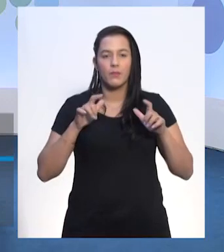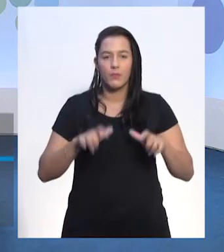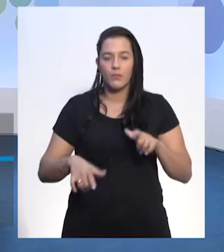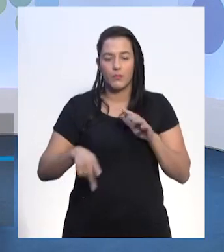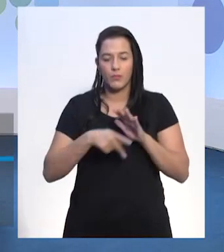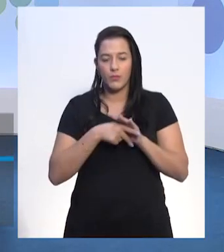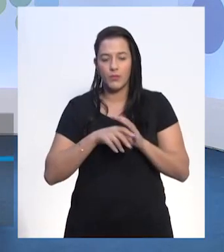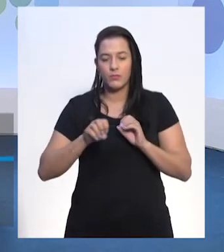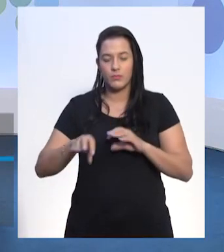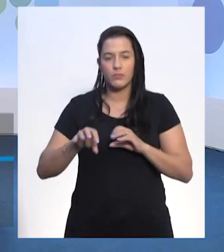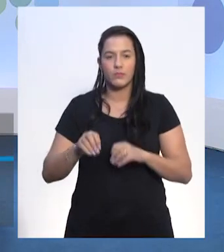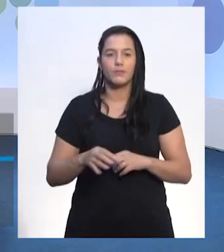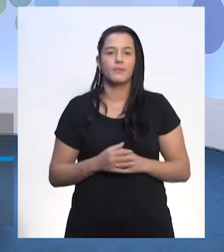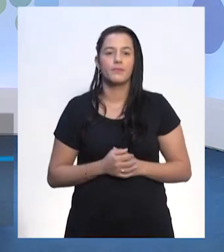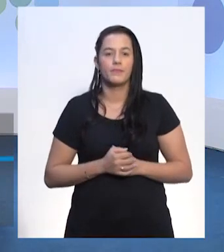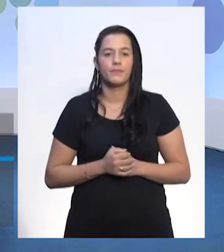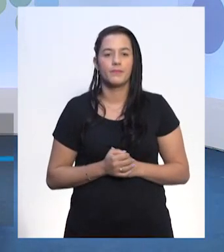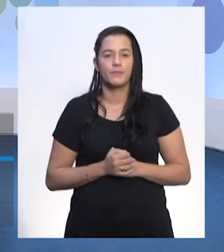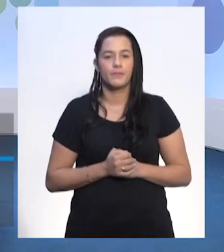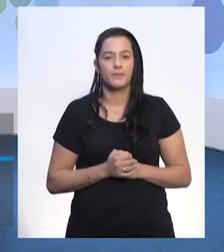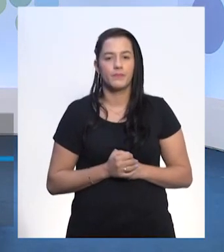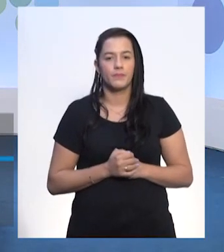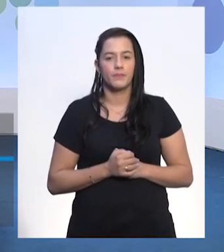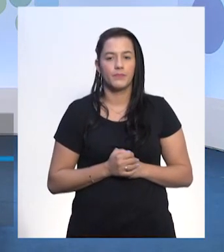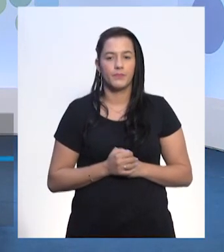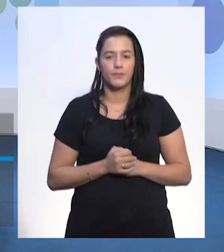E mesmo em condomínio.